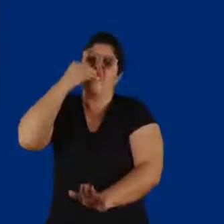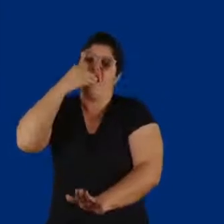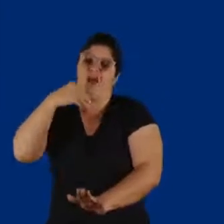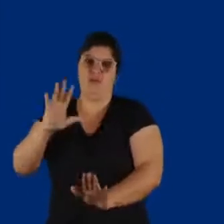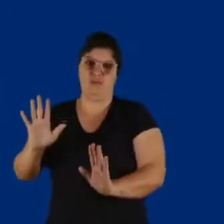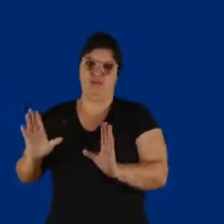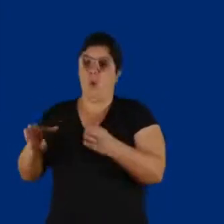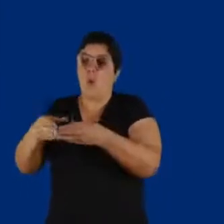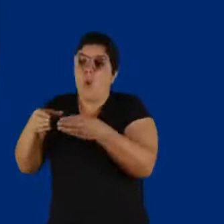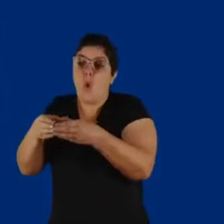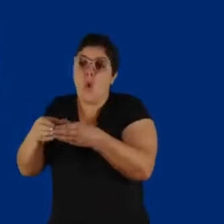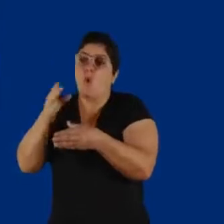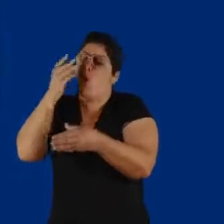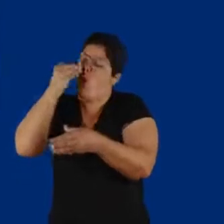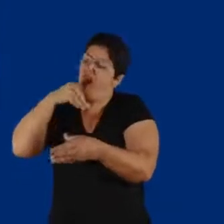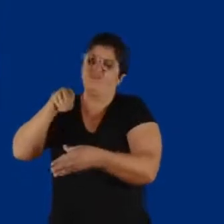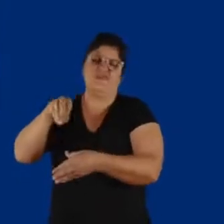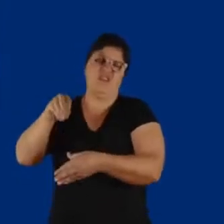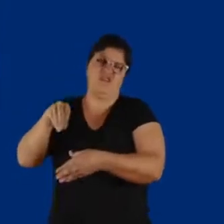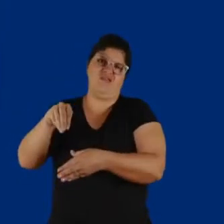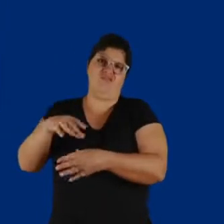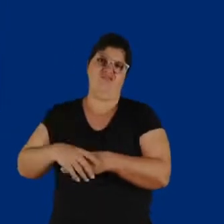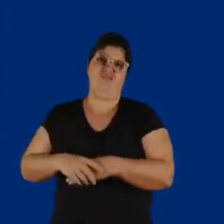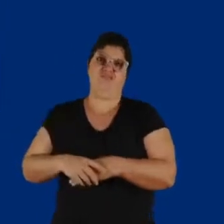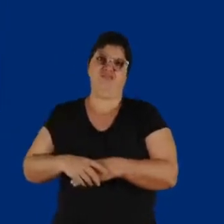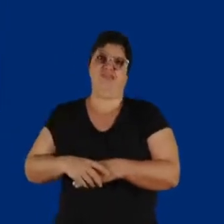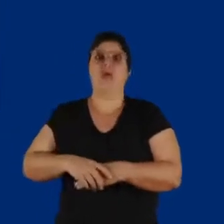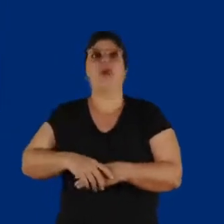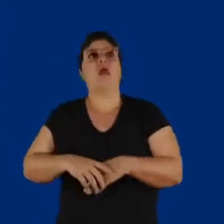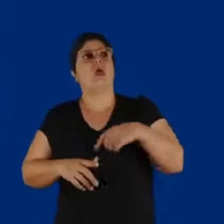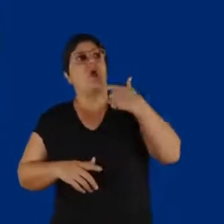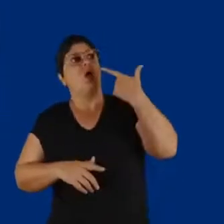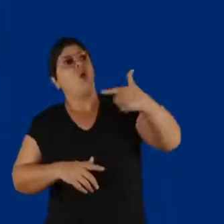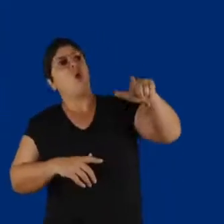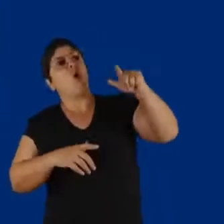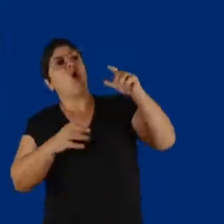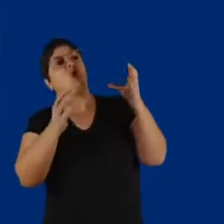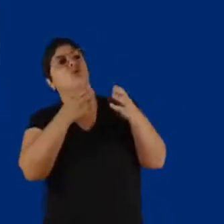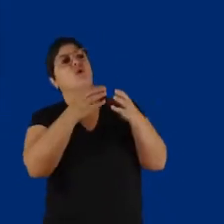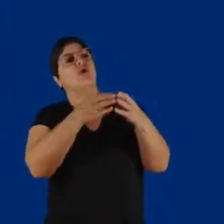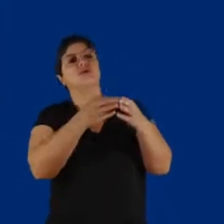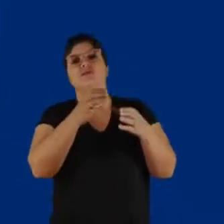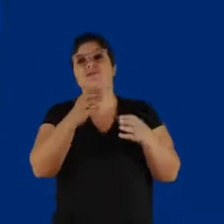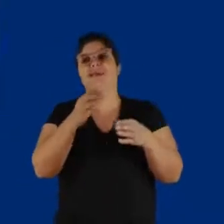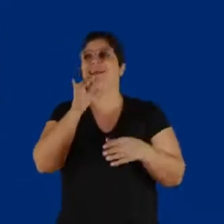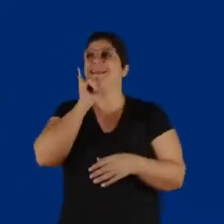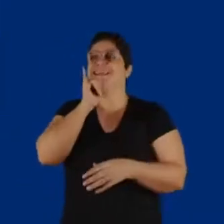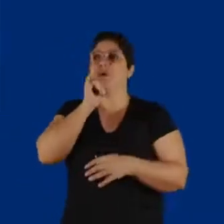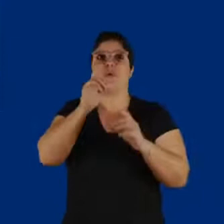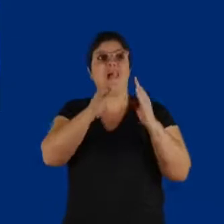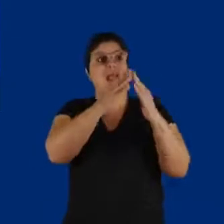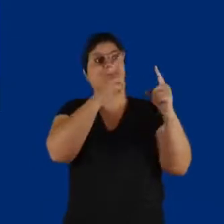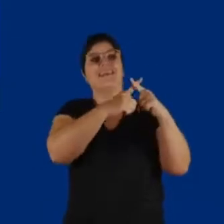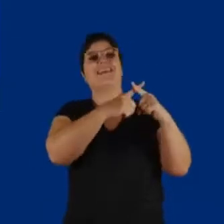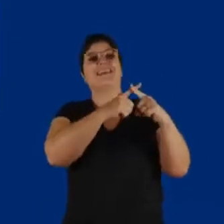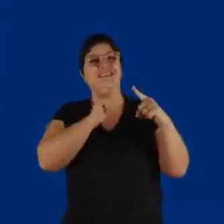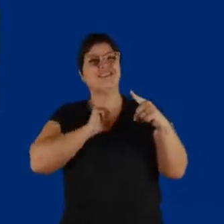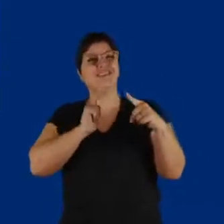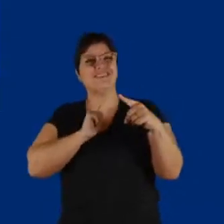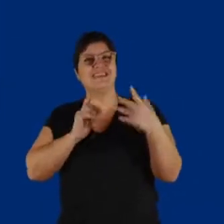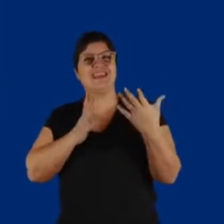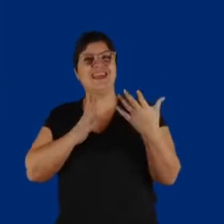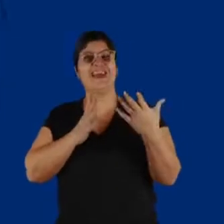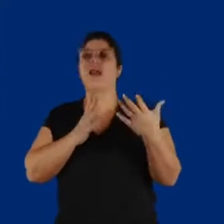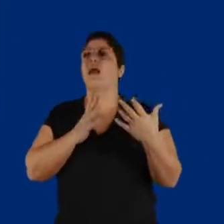quando tinha outros tipos de coletivos, por exemplo, a igreja, e as pessoas rejeitaram isso, falaram assim, não, eu não